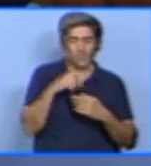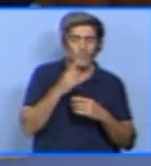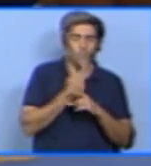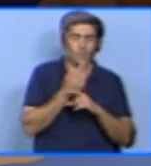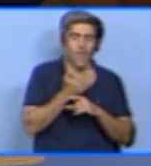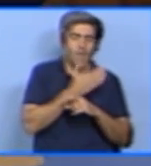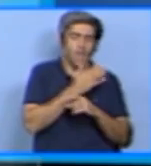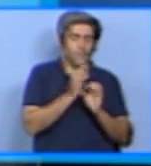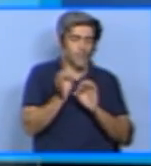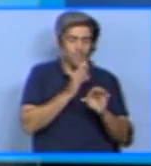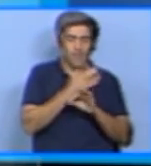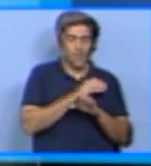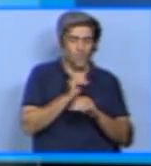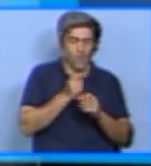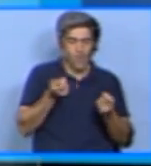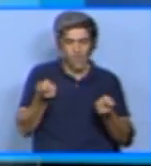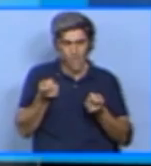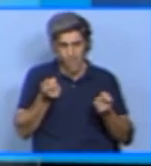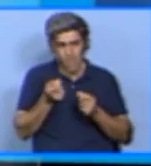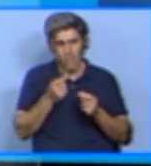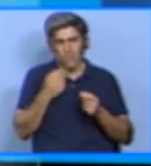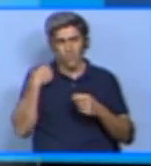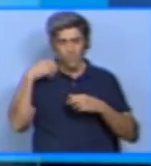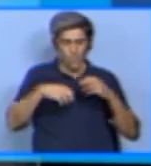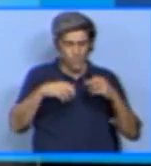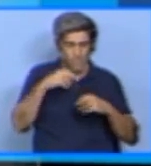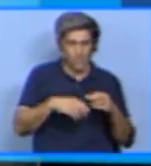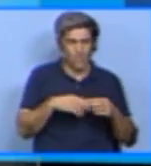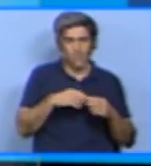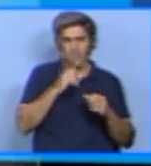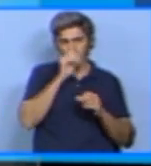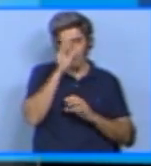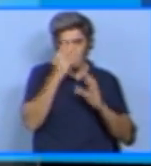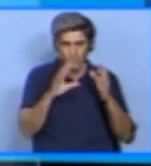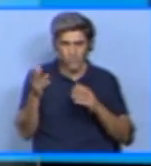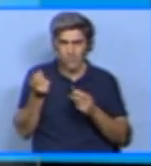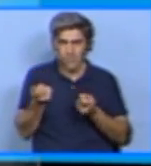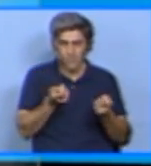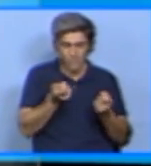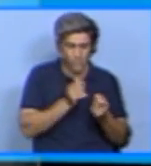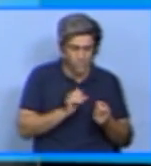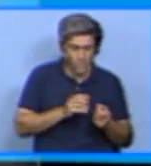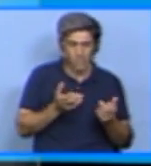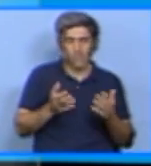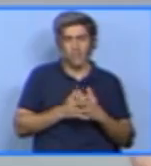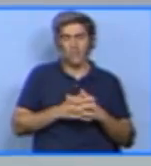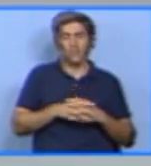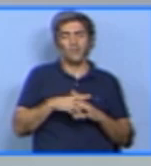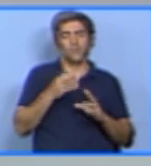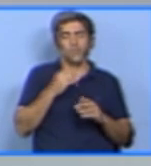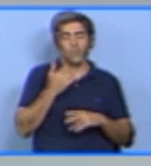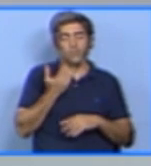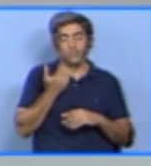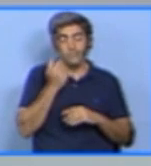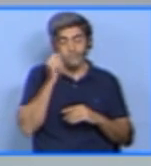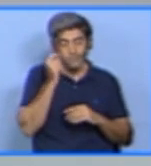houve desordem na organização urbana ou florestal, ou outra coisa qualquer, ou houve um